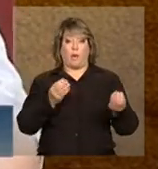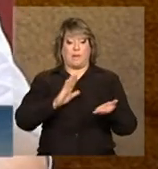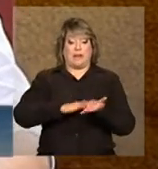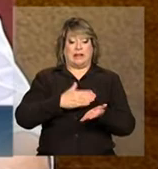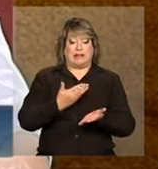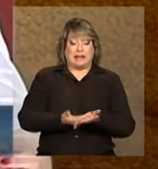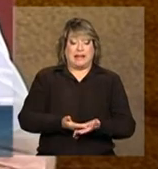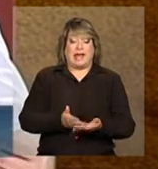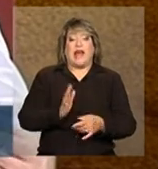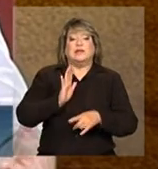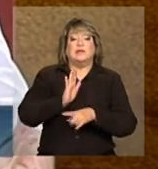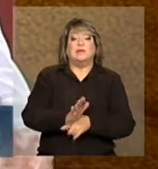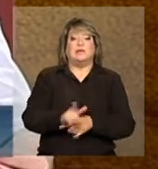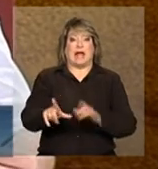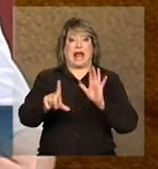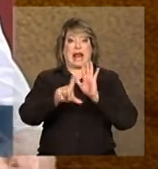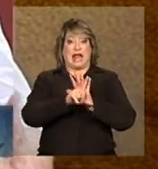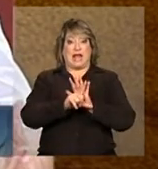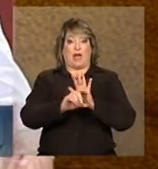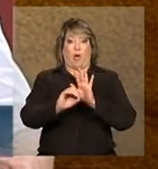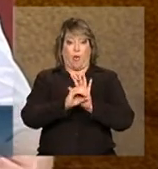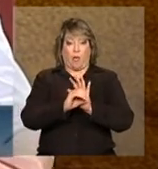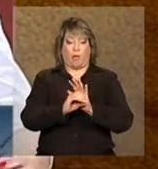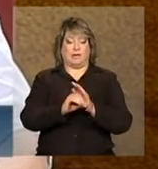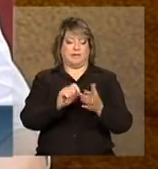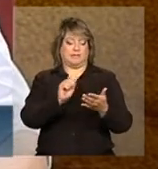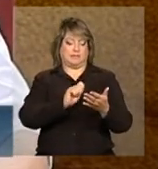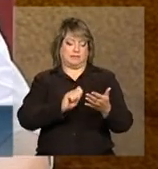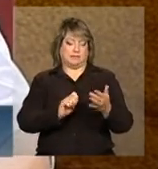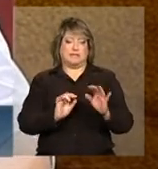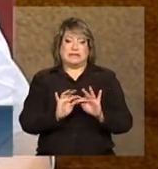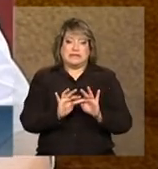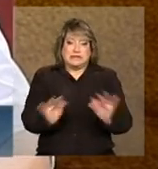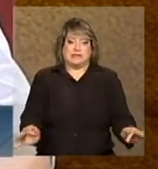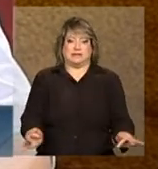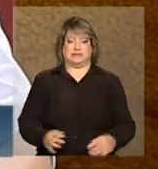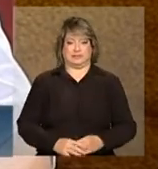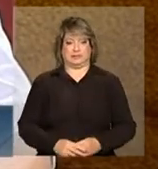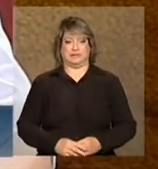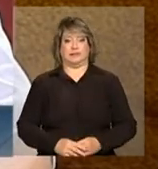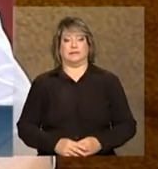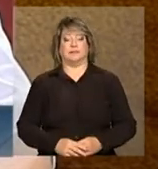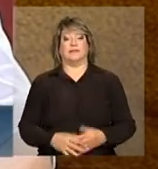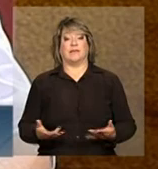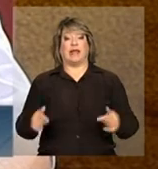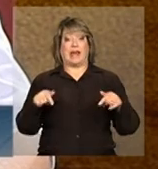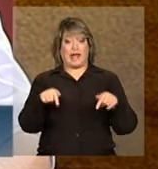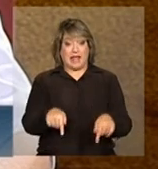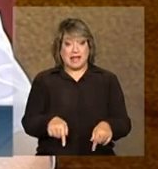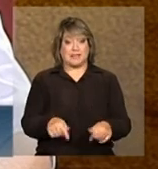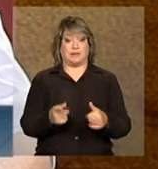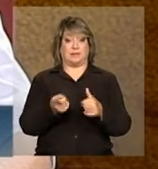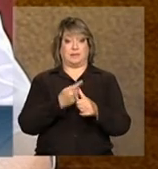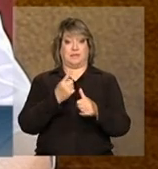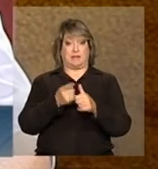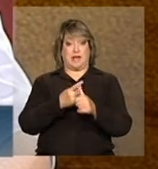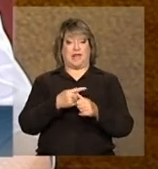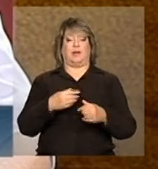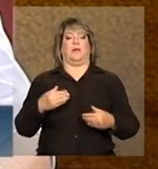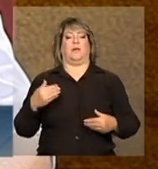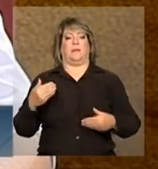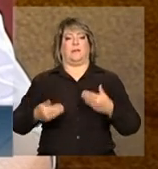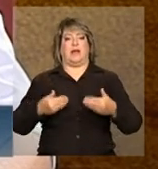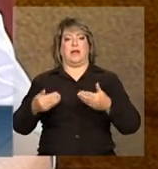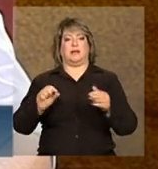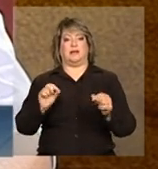lei orçamentária numa coisa mais simples, mais didática. Então, esse foi o primeiro passo, além da